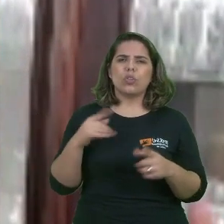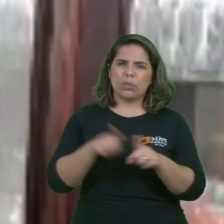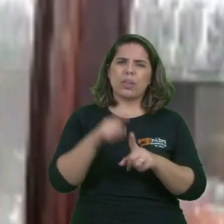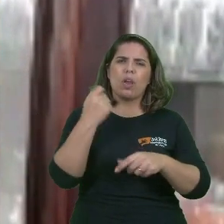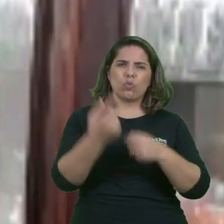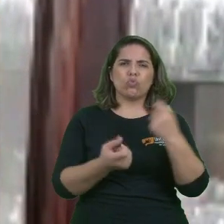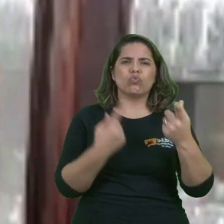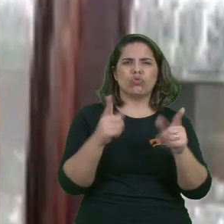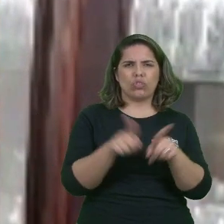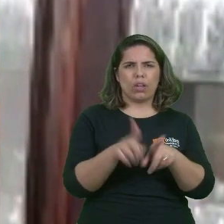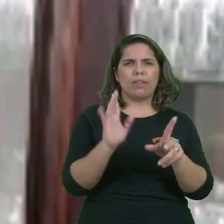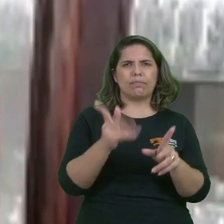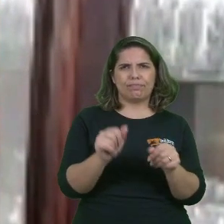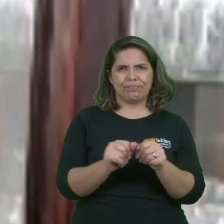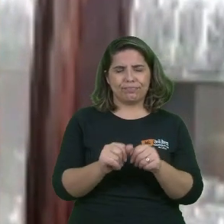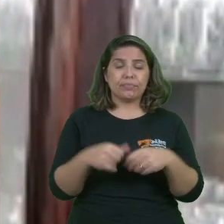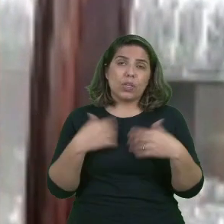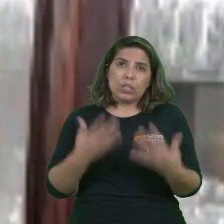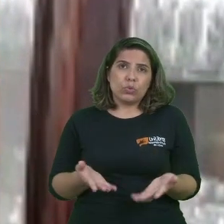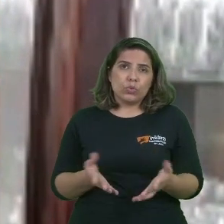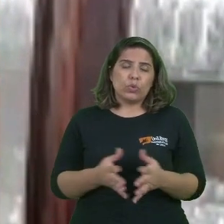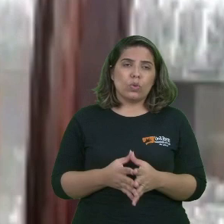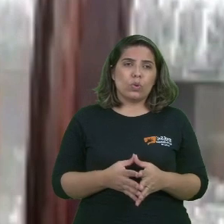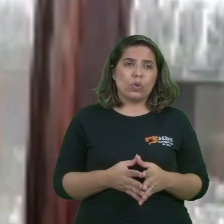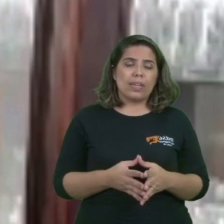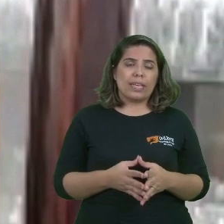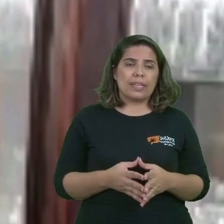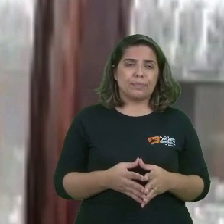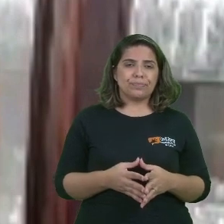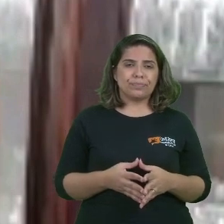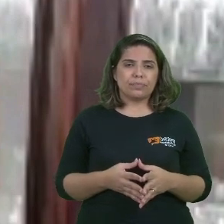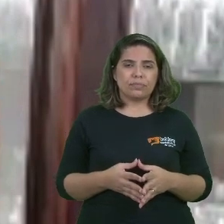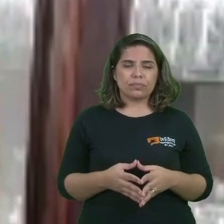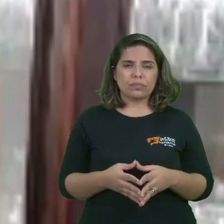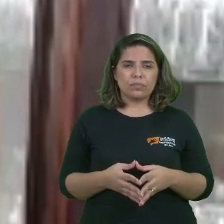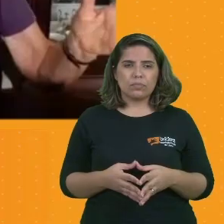então é isso no Chile